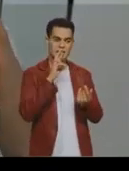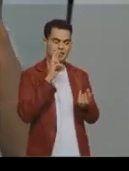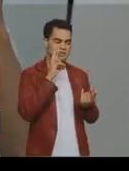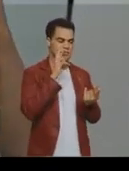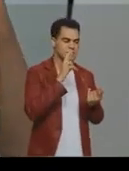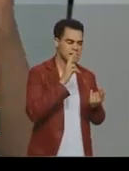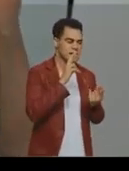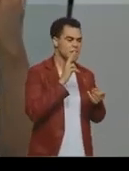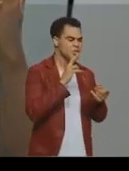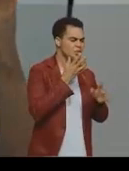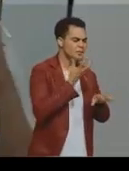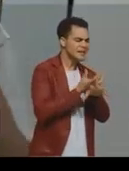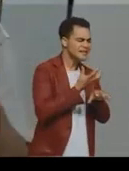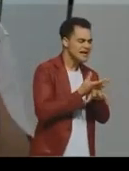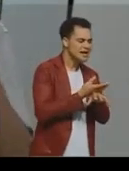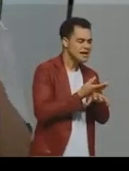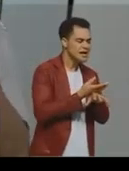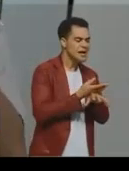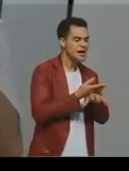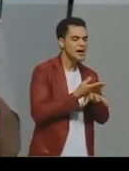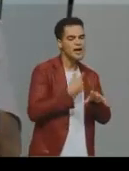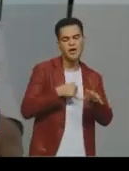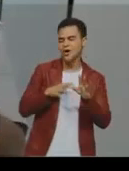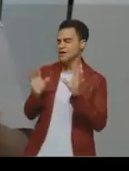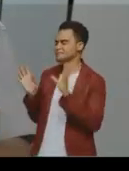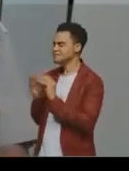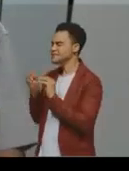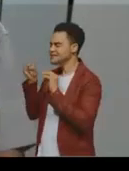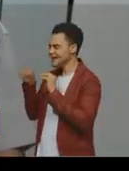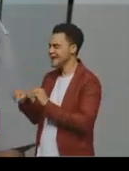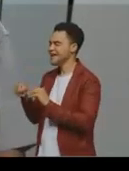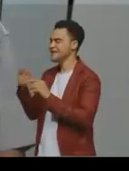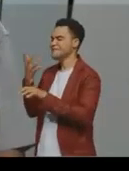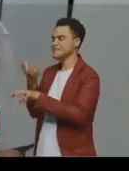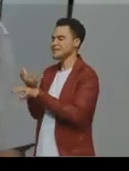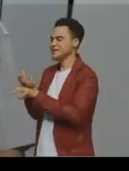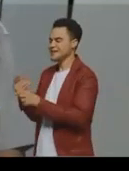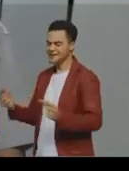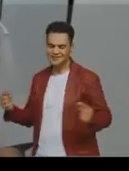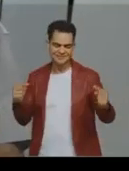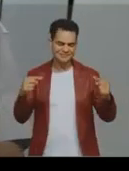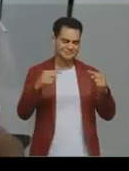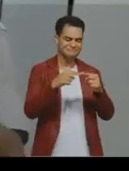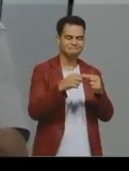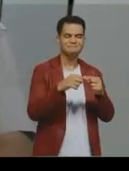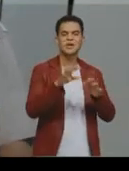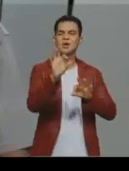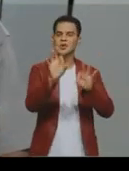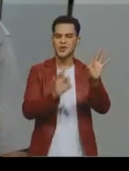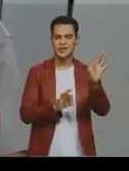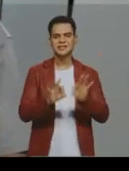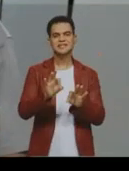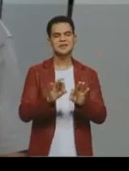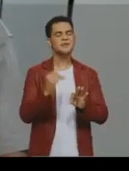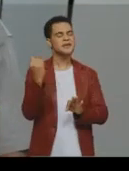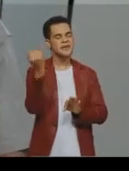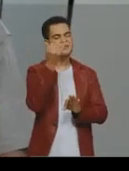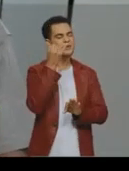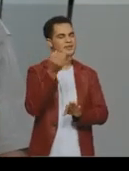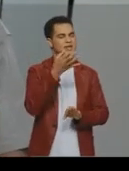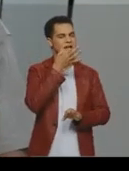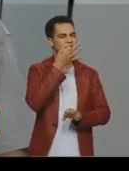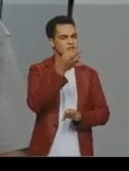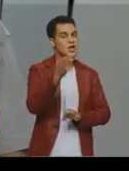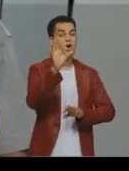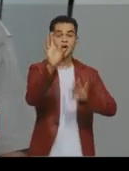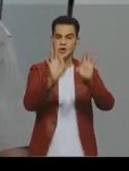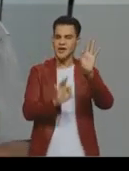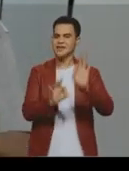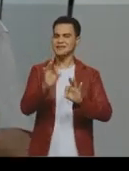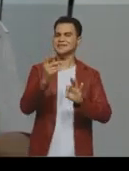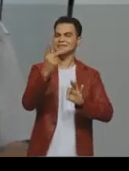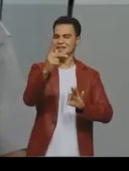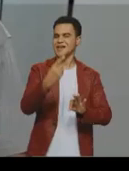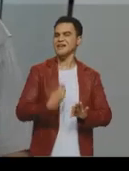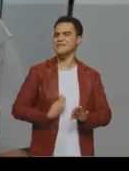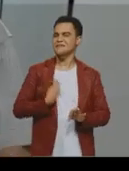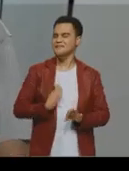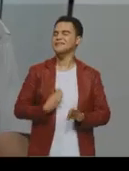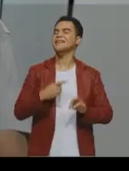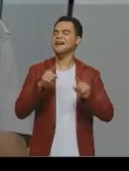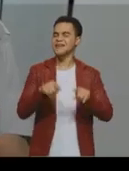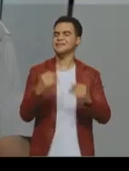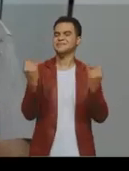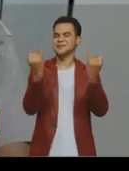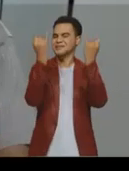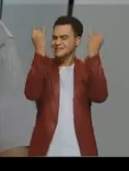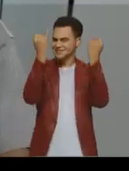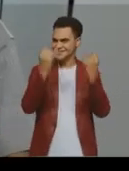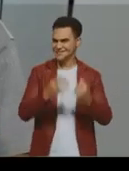aquela? Isso vai ajudar a organizar meu pensamento. Organização vale a pena aí, fica a dica, organizar a sua vida faz toda a